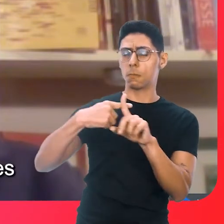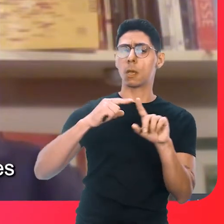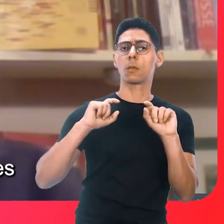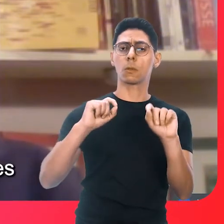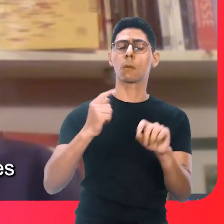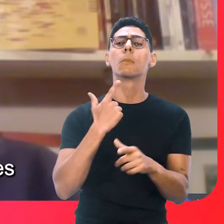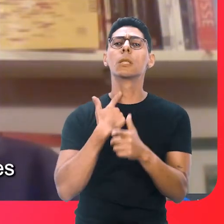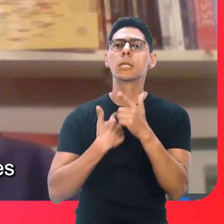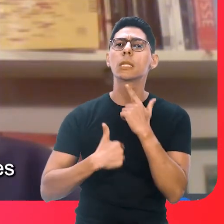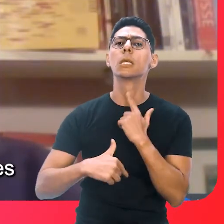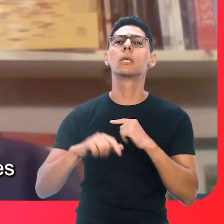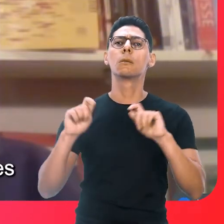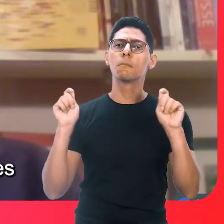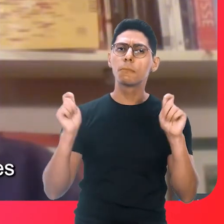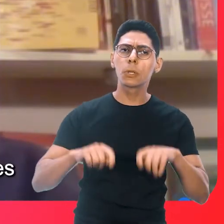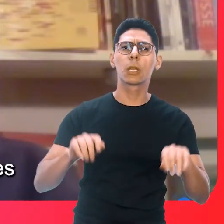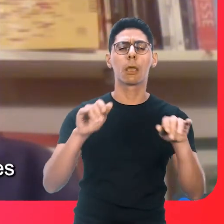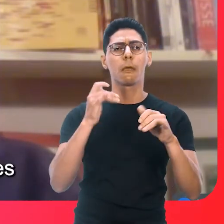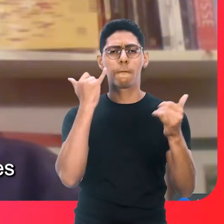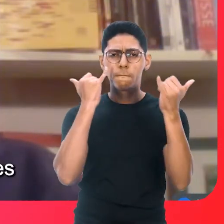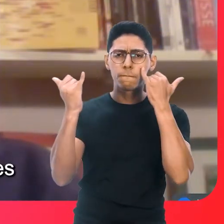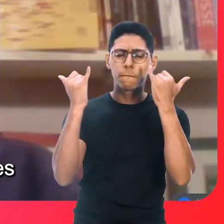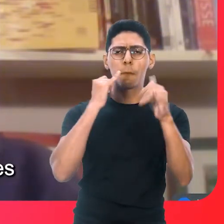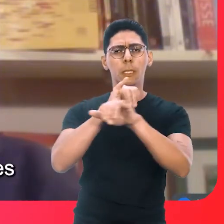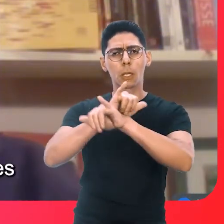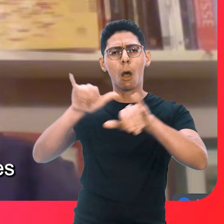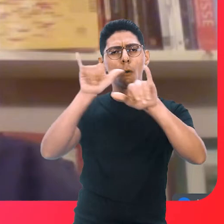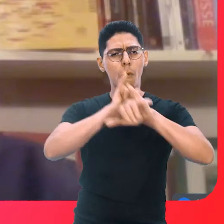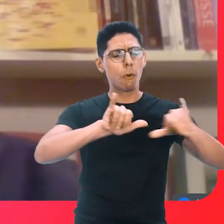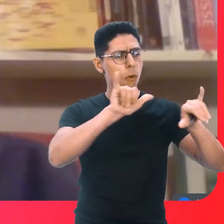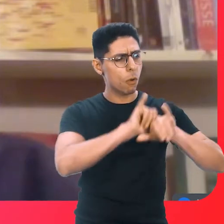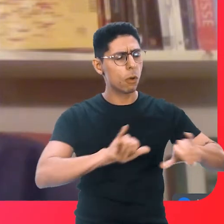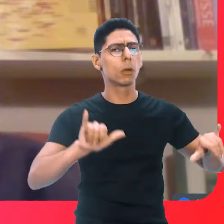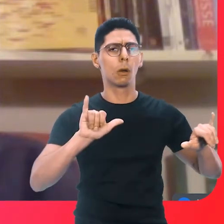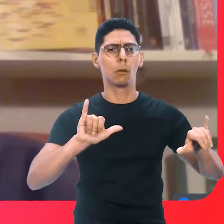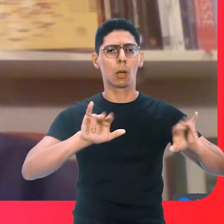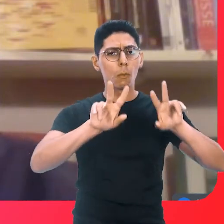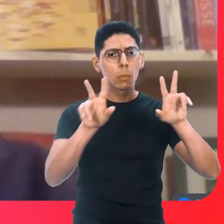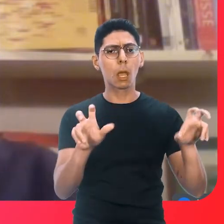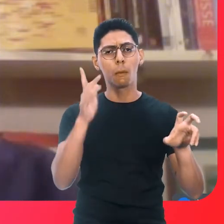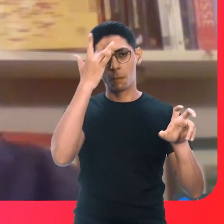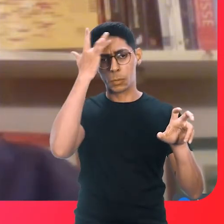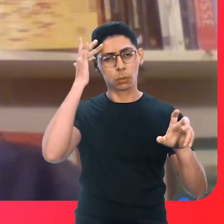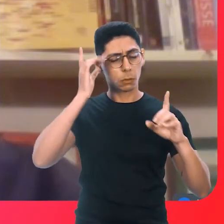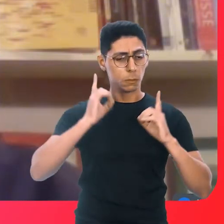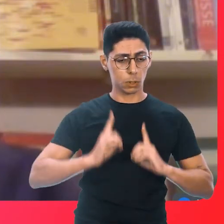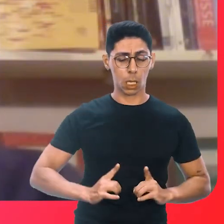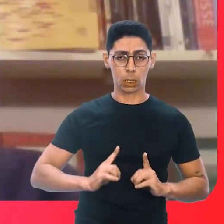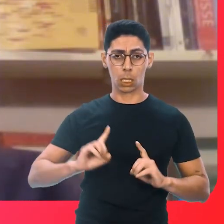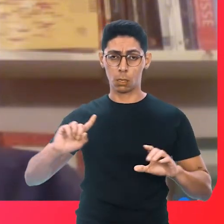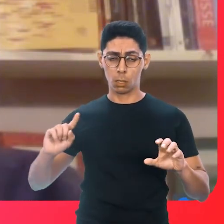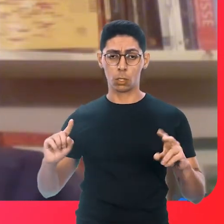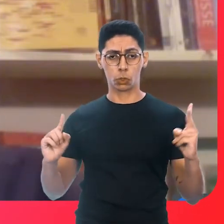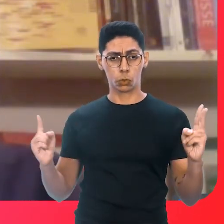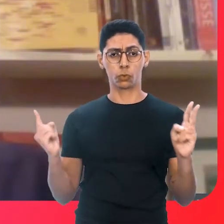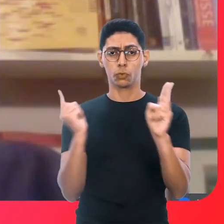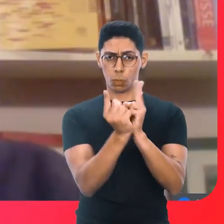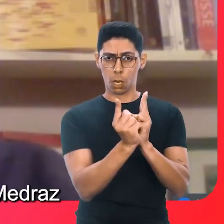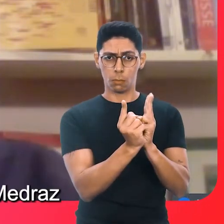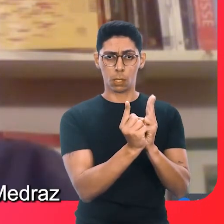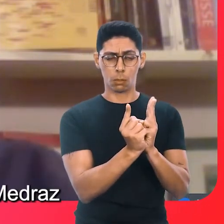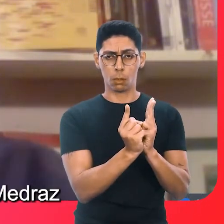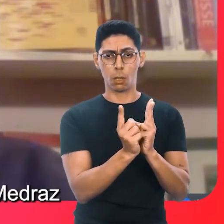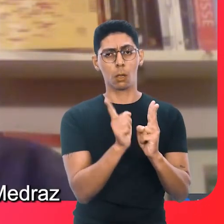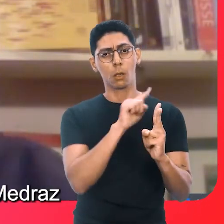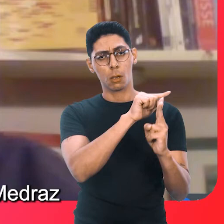meu desejo de disseminar informações sobre pessoas com deficiência, eu me juntei a mais duas pessoas, que uma era daquela que eu citei